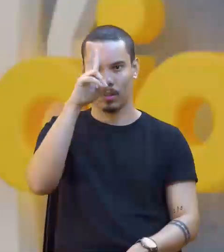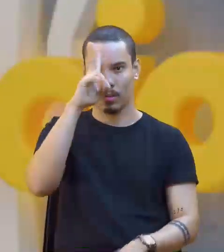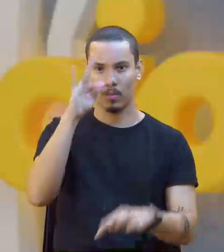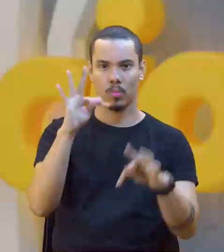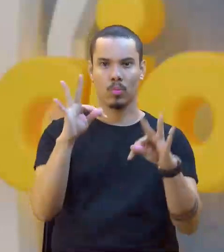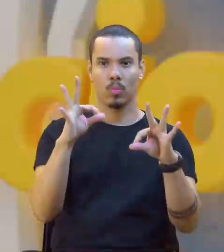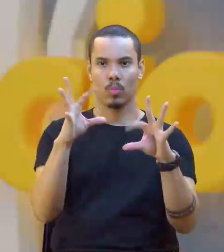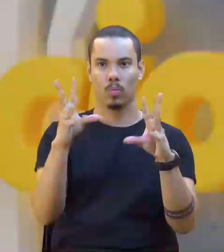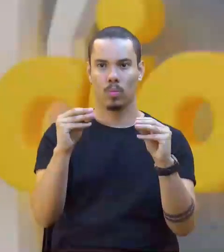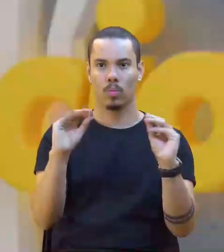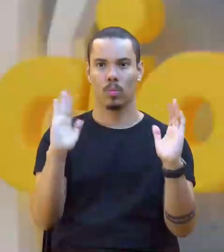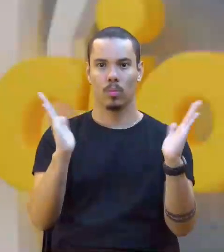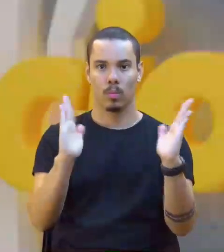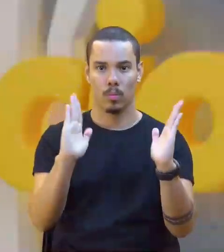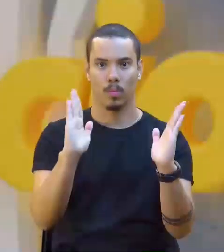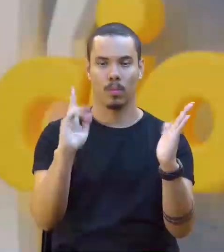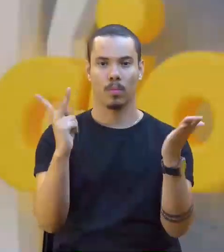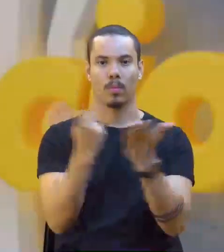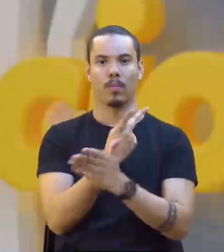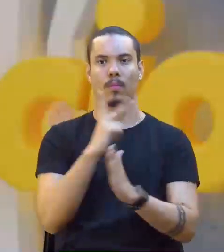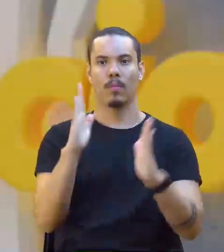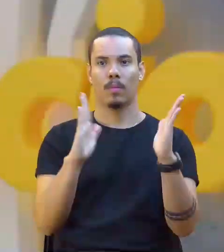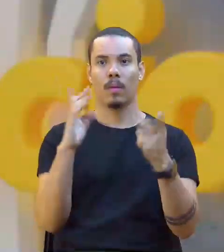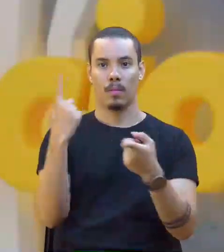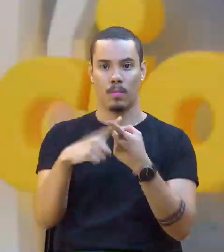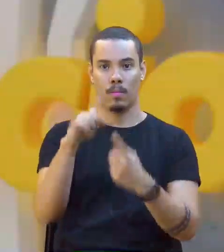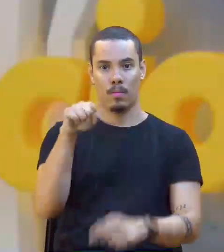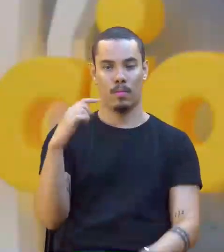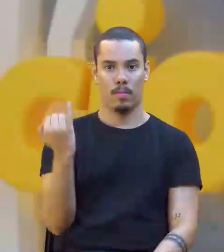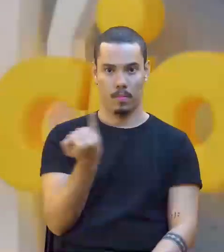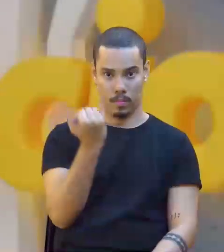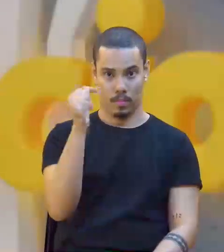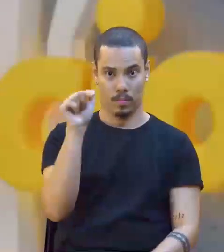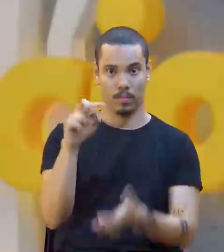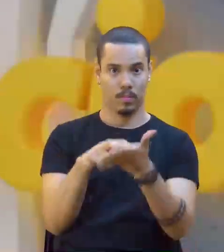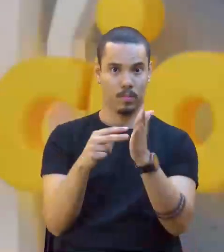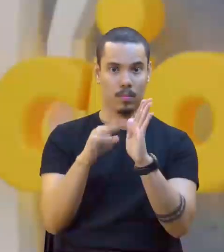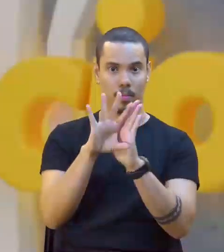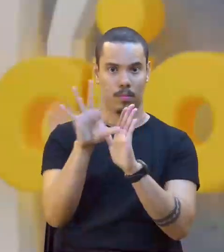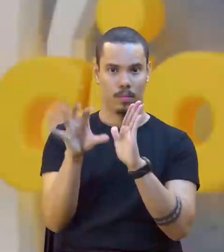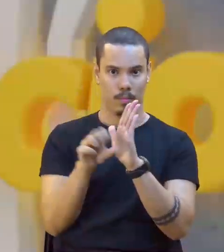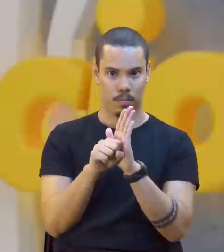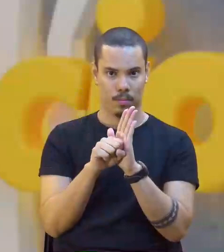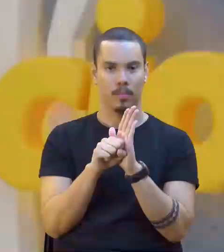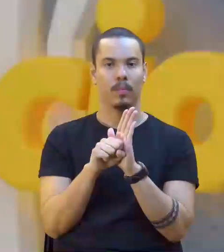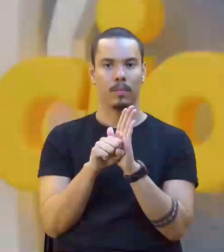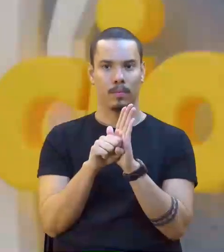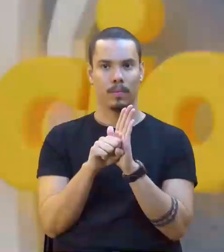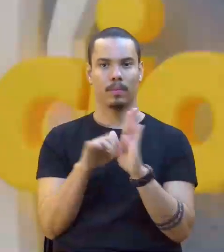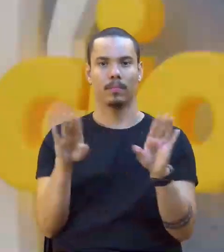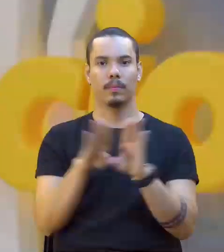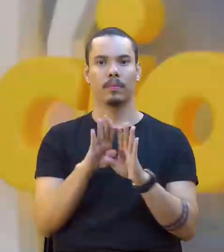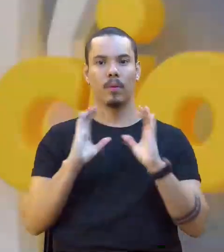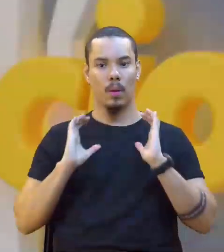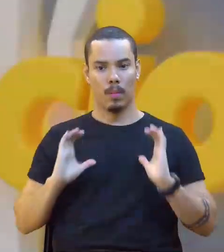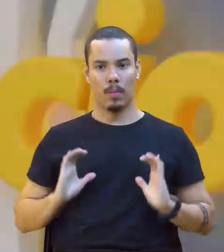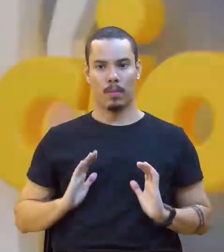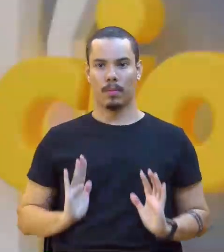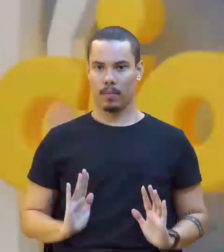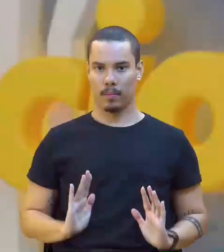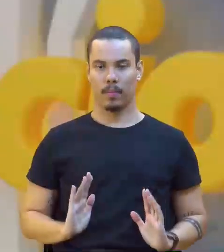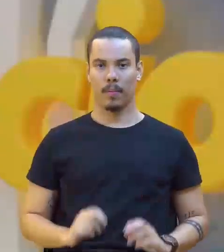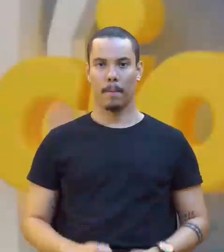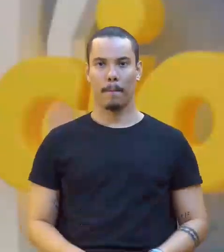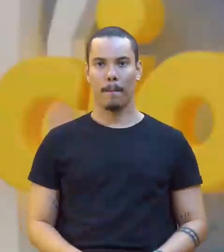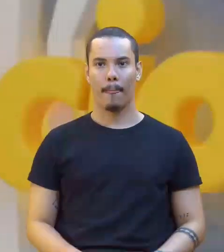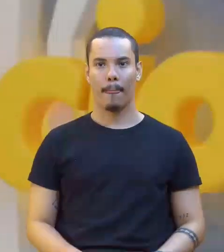nesse período, né? Que é importante. Isso é um símbolo. Isso é um comportamento simbólico.